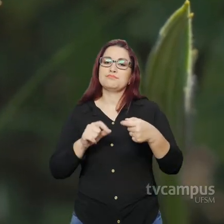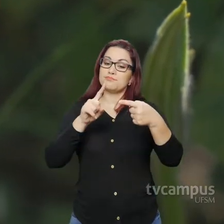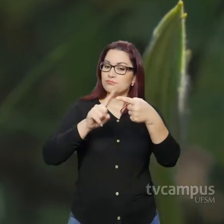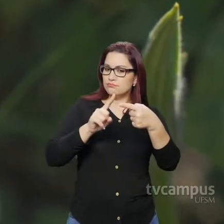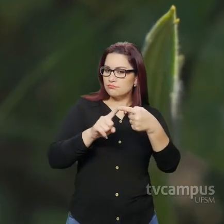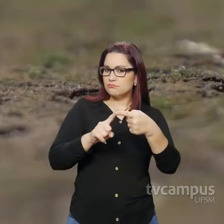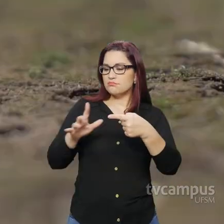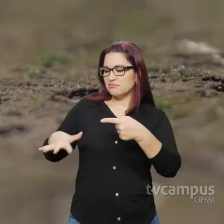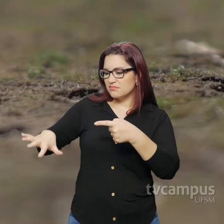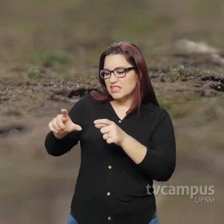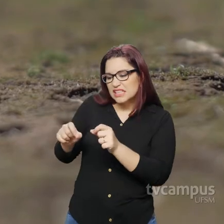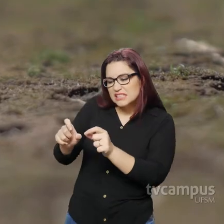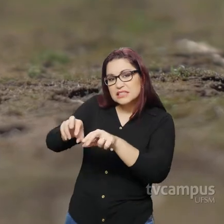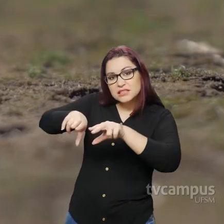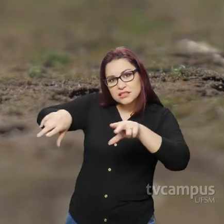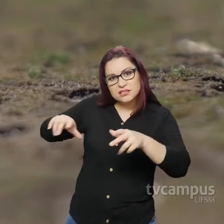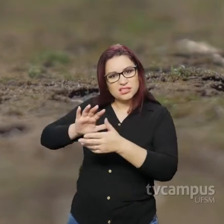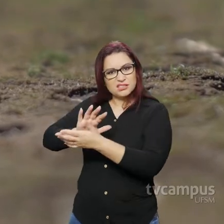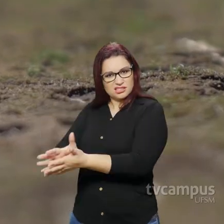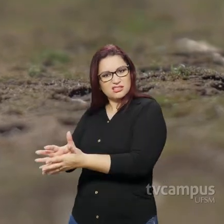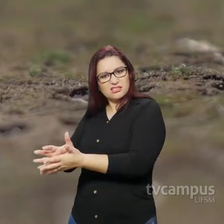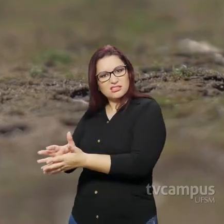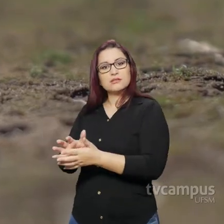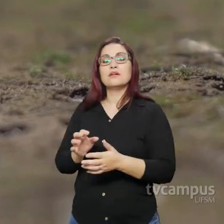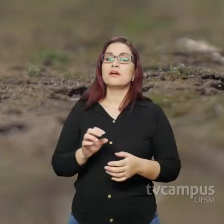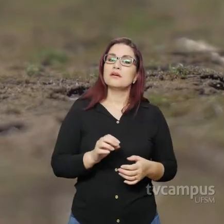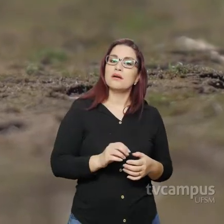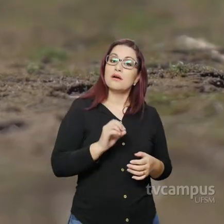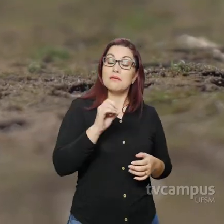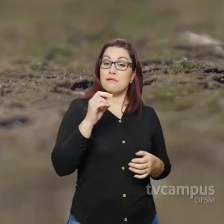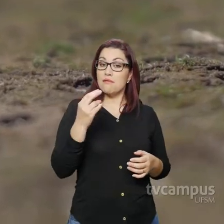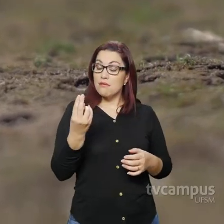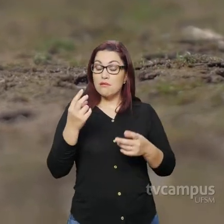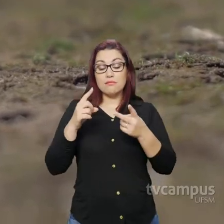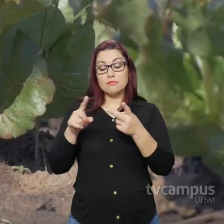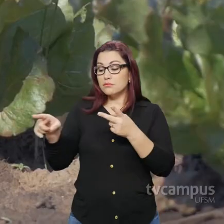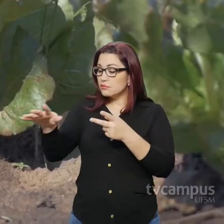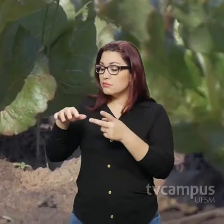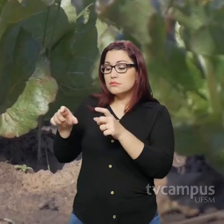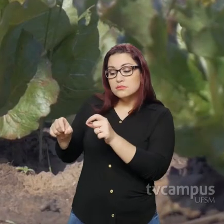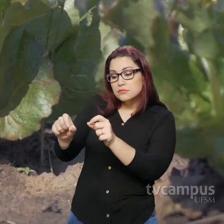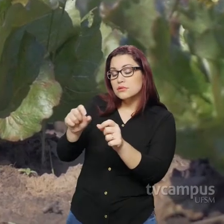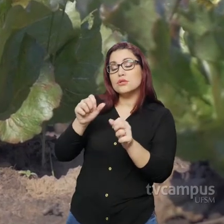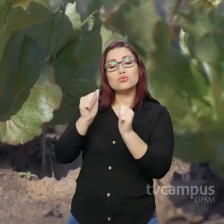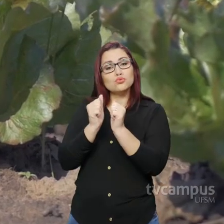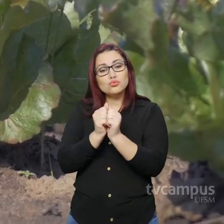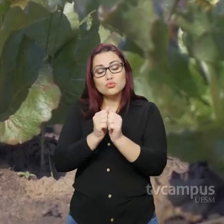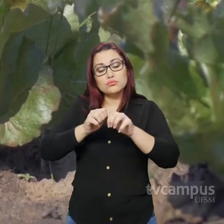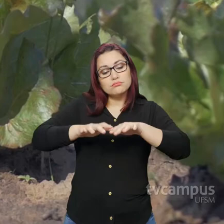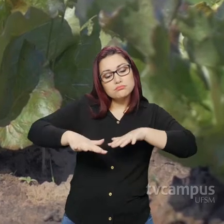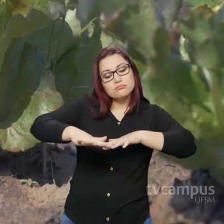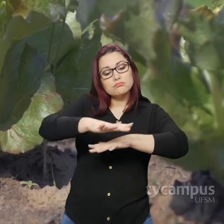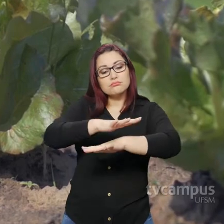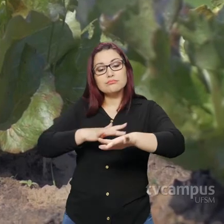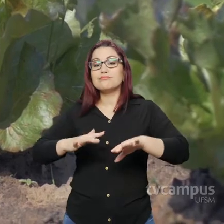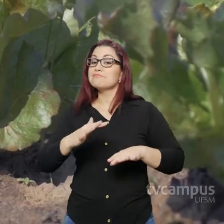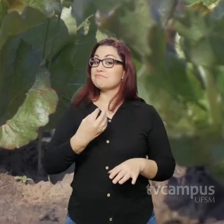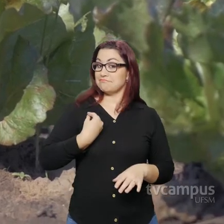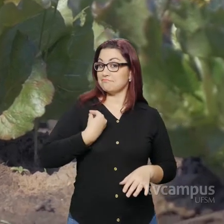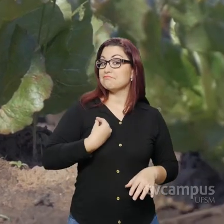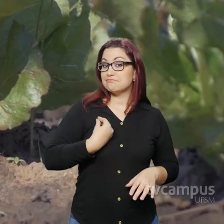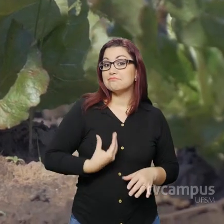fico com a minha cultura, ou eu convivo com inseto, nós dois, nós vivemos. E a minha ideia é